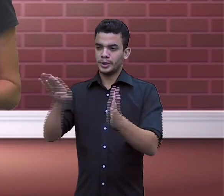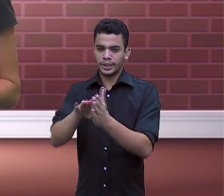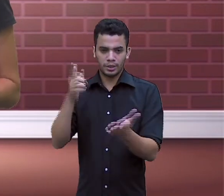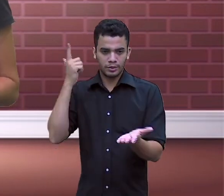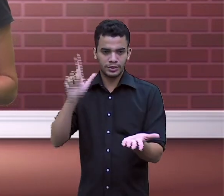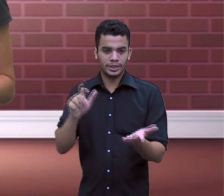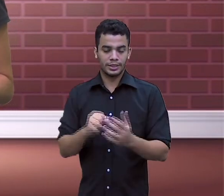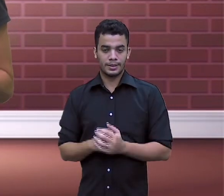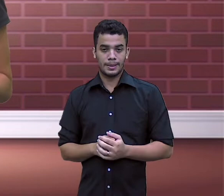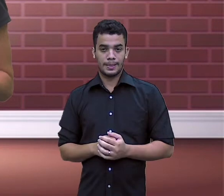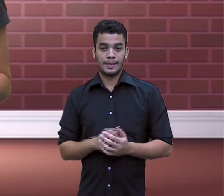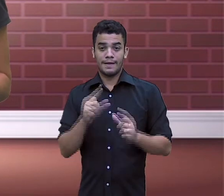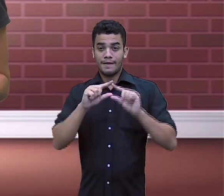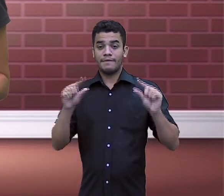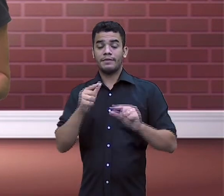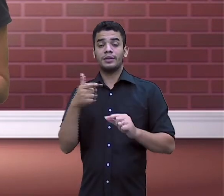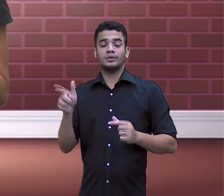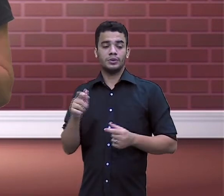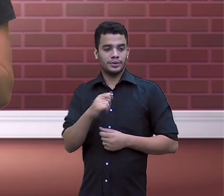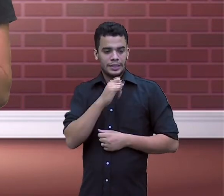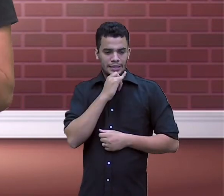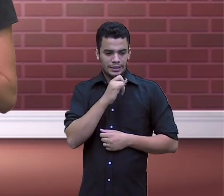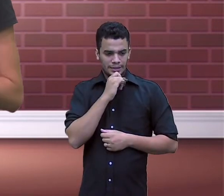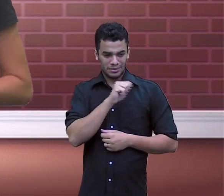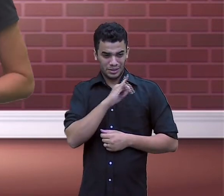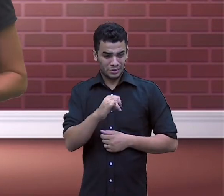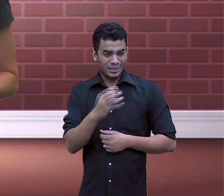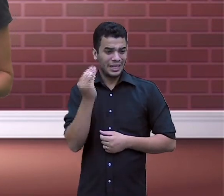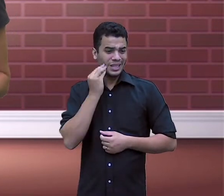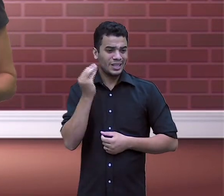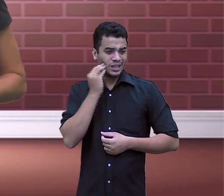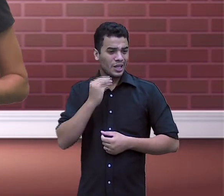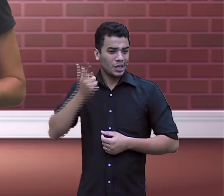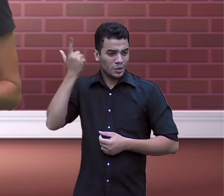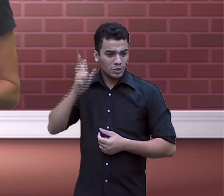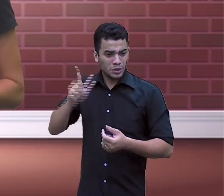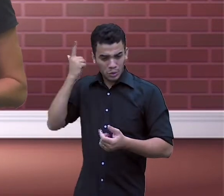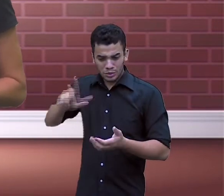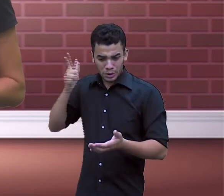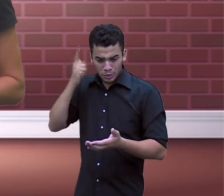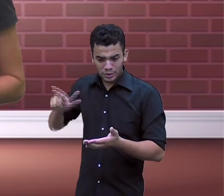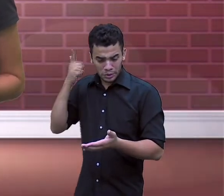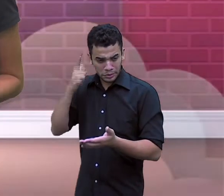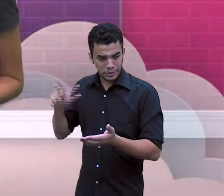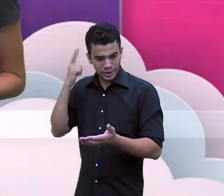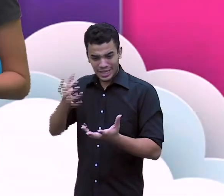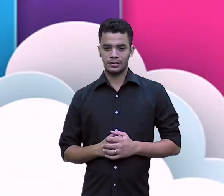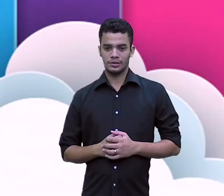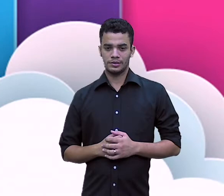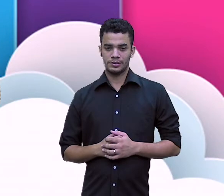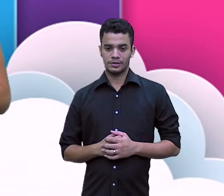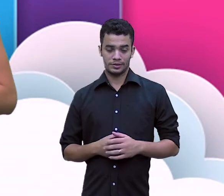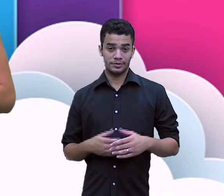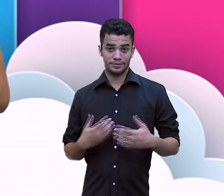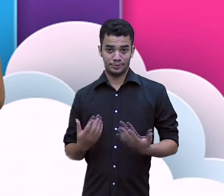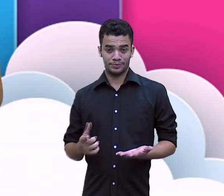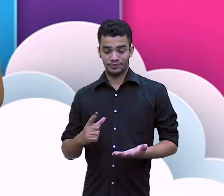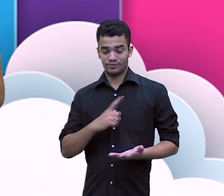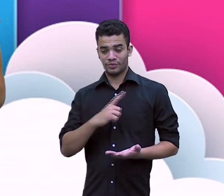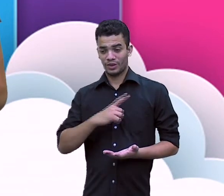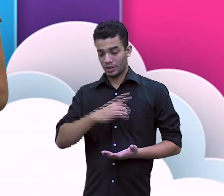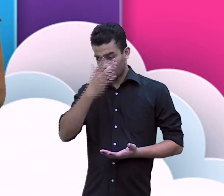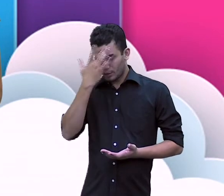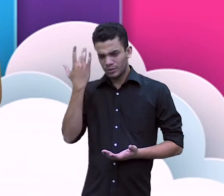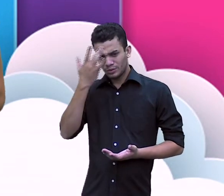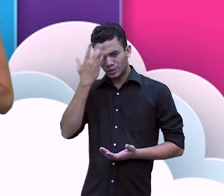tem. A pressa é inimiga da perfeição. Os mais